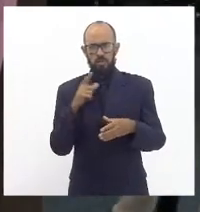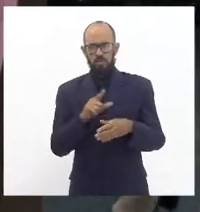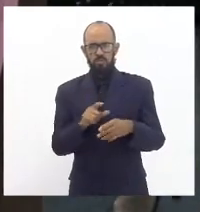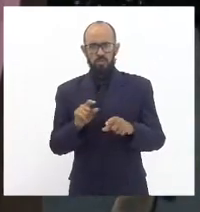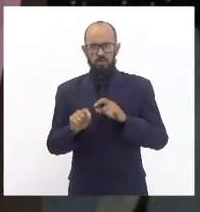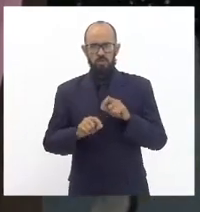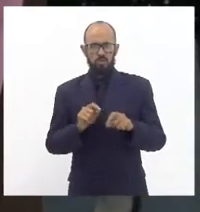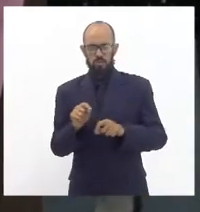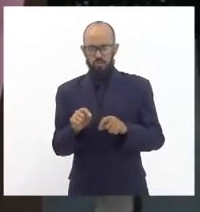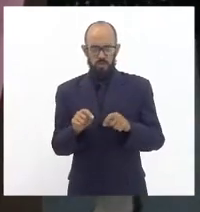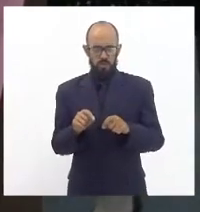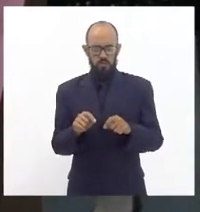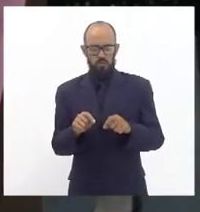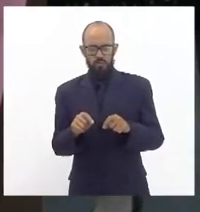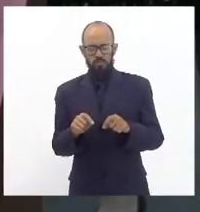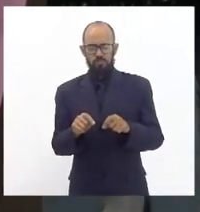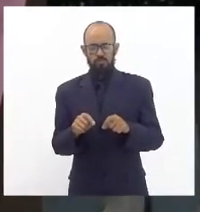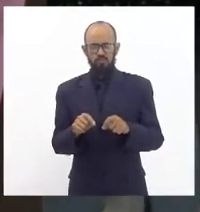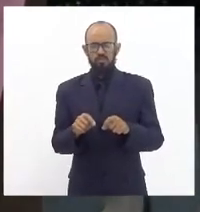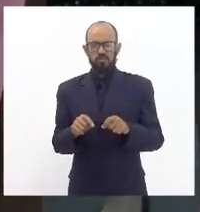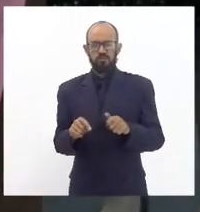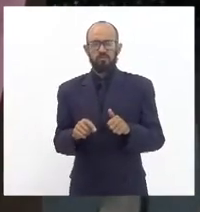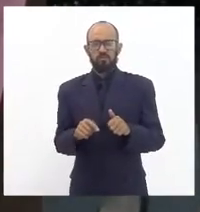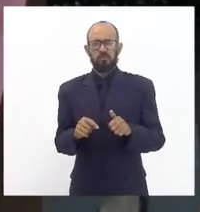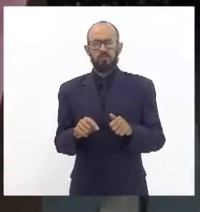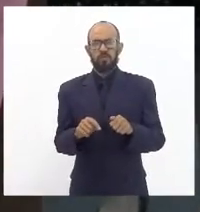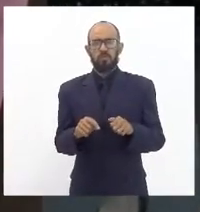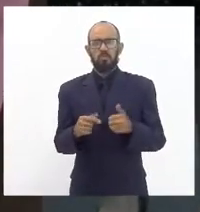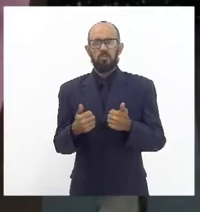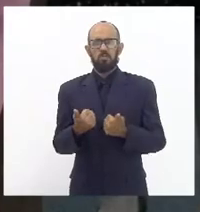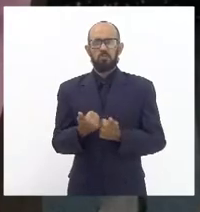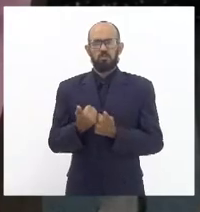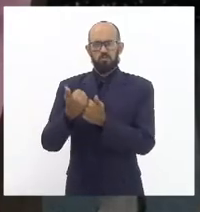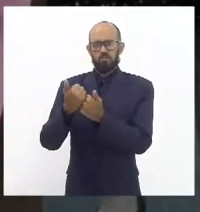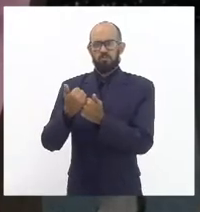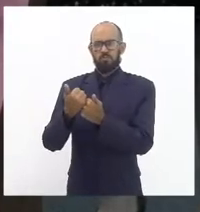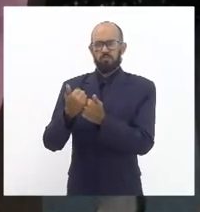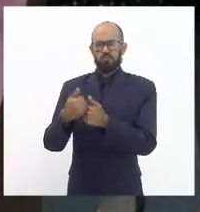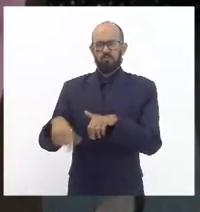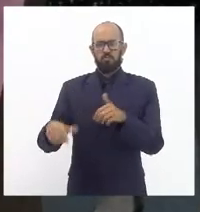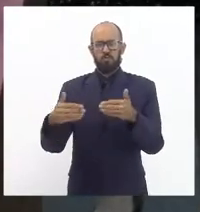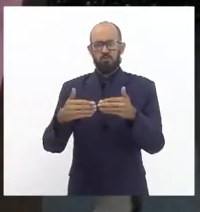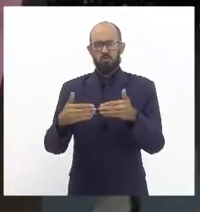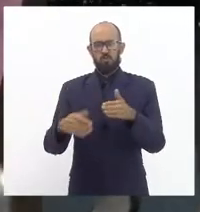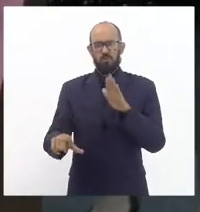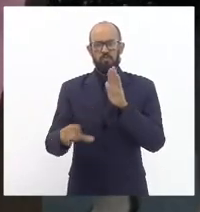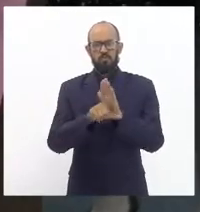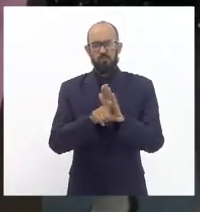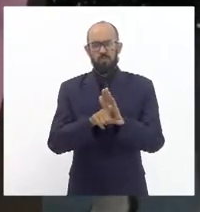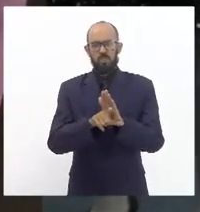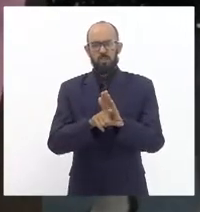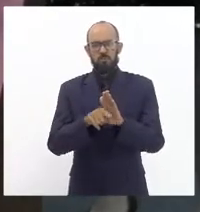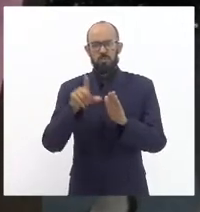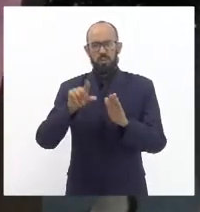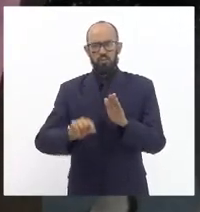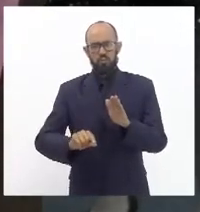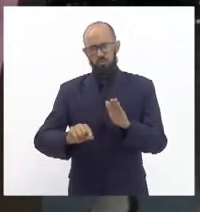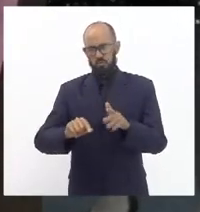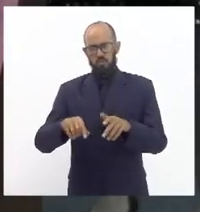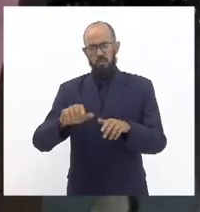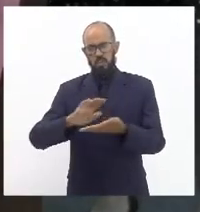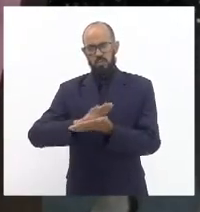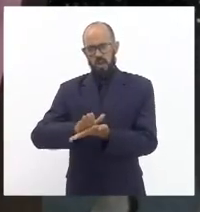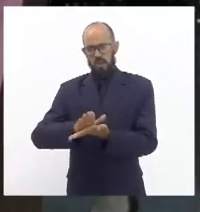né um acabolso legal né para tentar Minimizar esse racismo